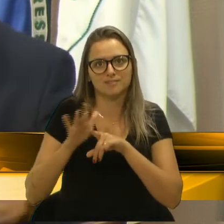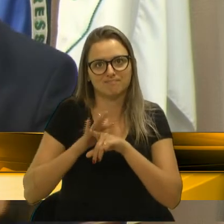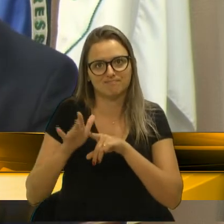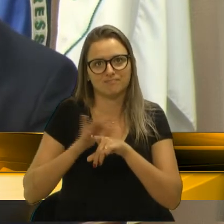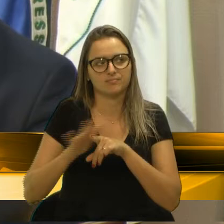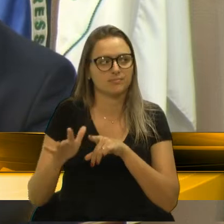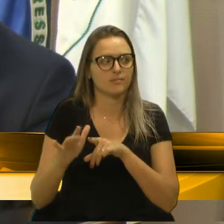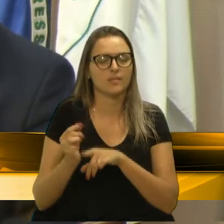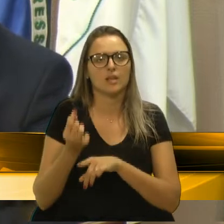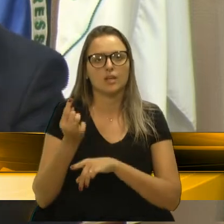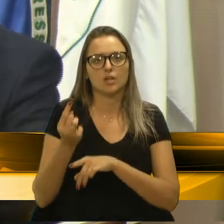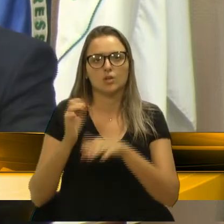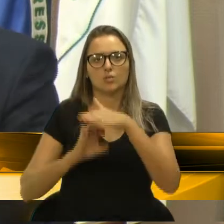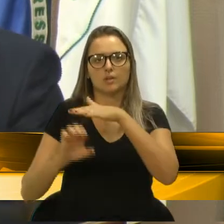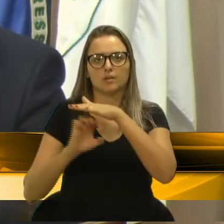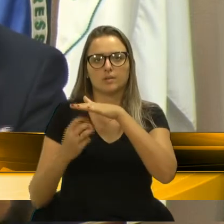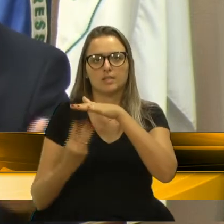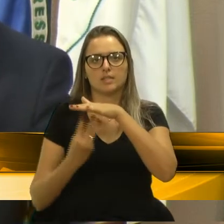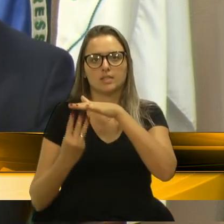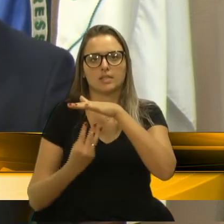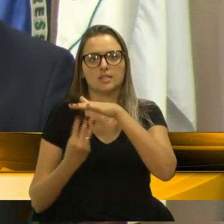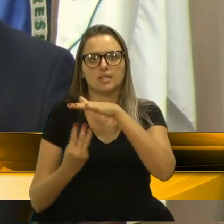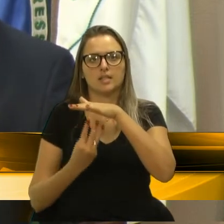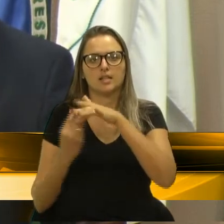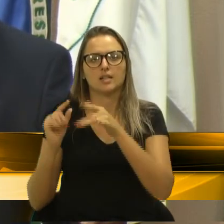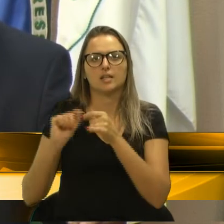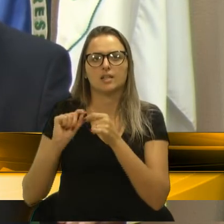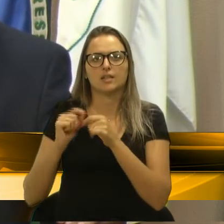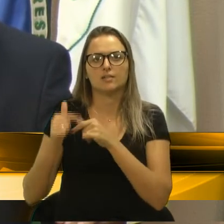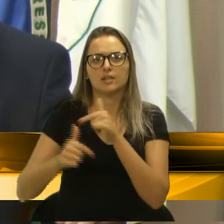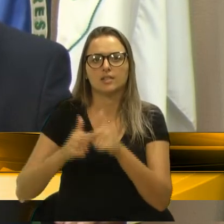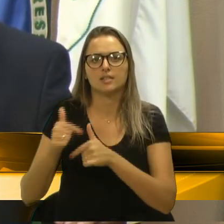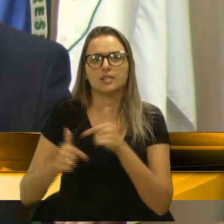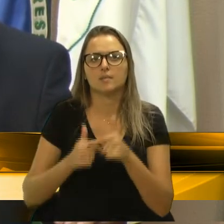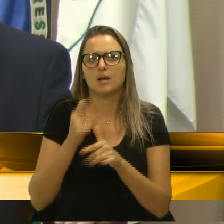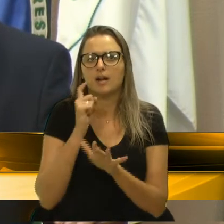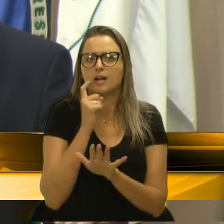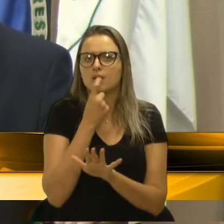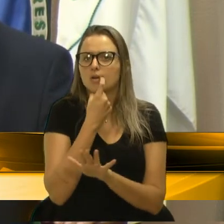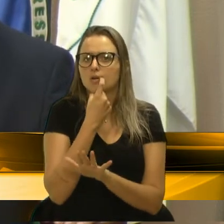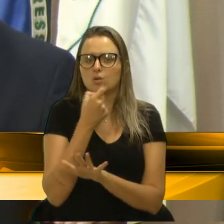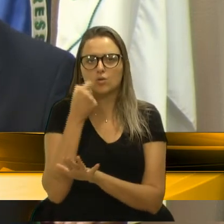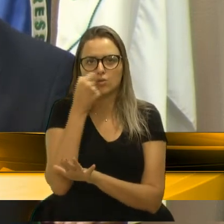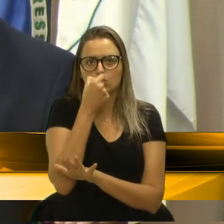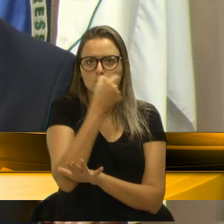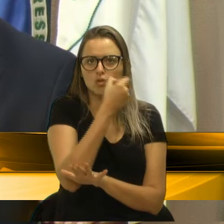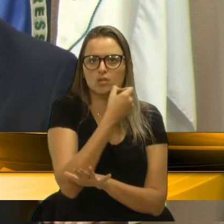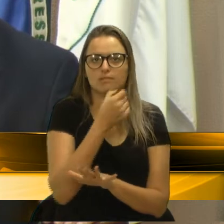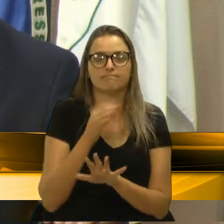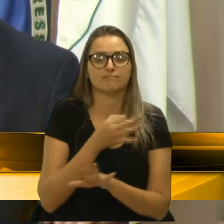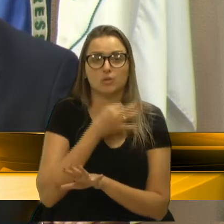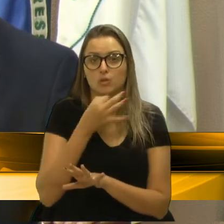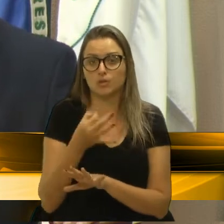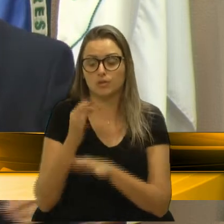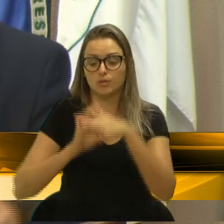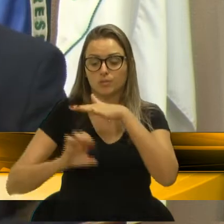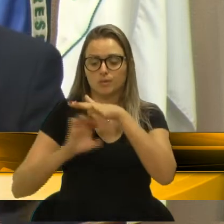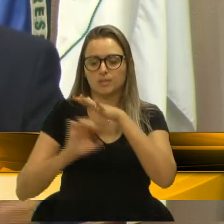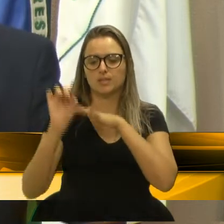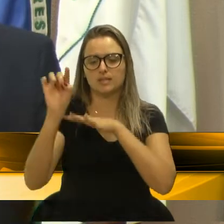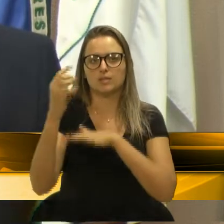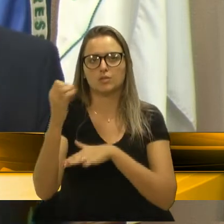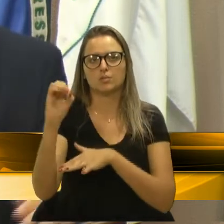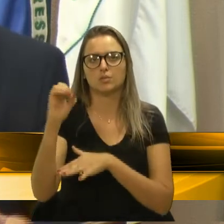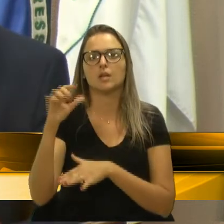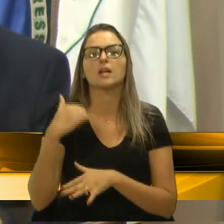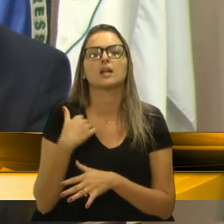uma das empresas terceirizadas era uma empresa aí que presta serviços na área de odontologia. Um péssimo serviço, uma empresa de Porto Alegre. Eu falei aqui,